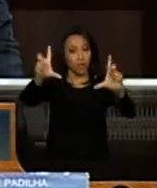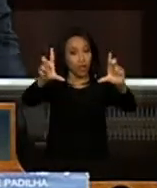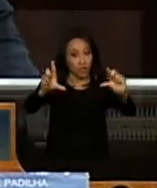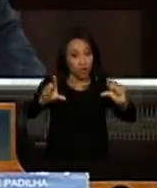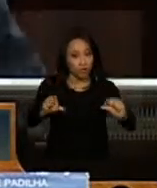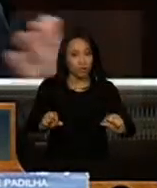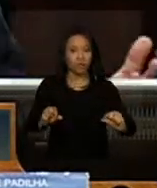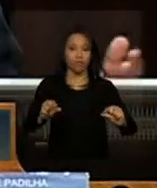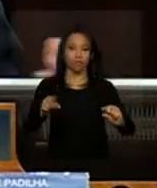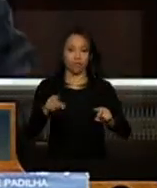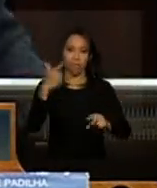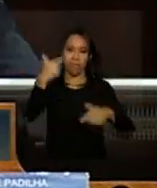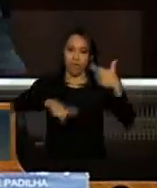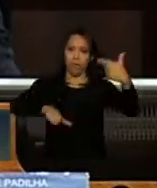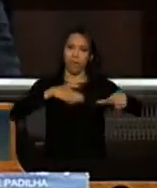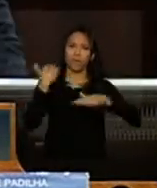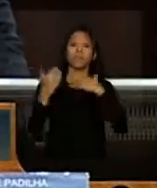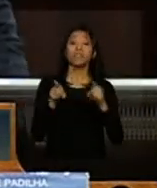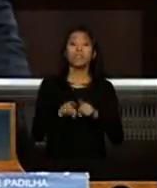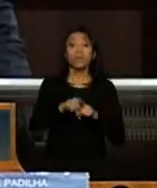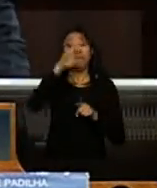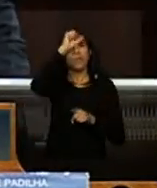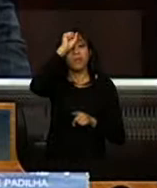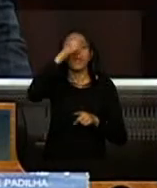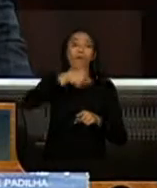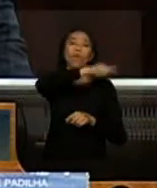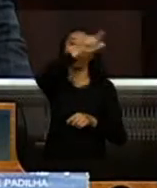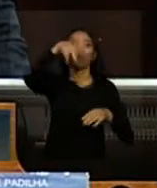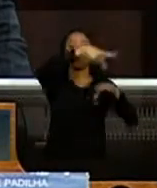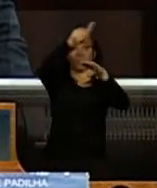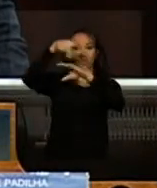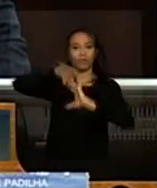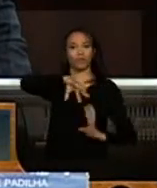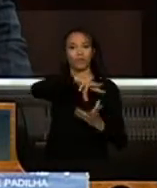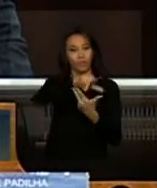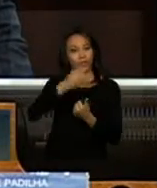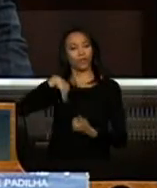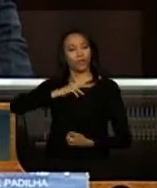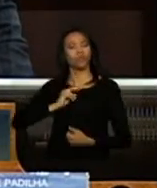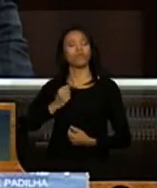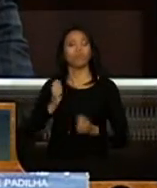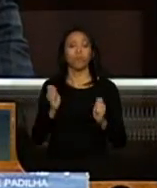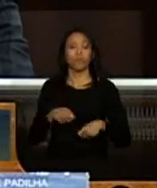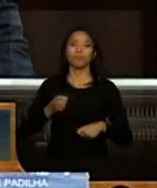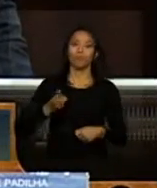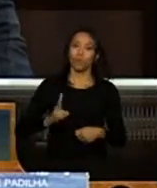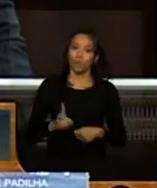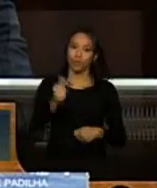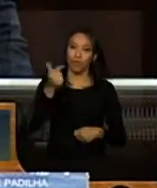mais e, sobretudo, aprender com os outros países do mundo o que nós podemos fazer a mais, né?